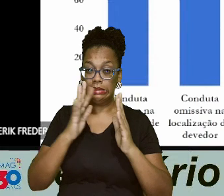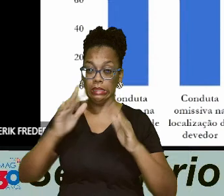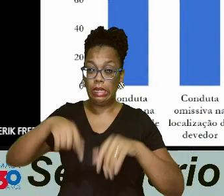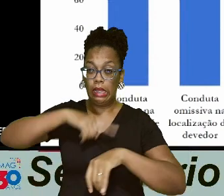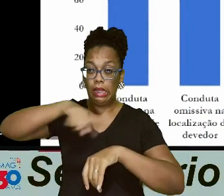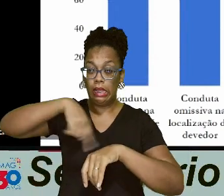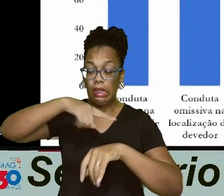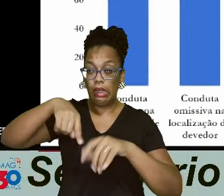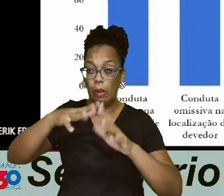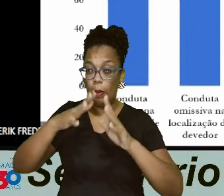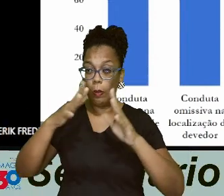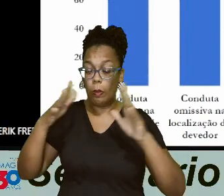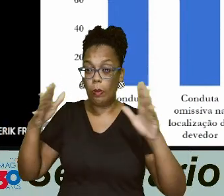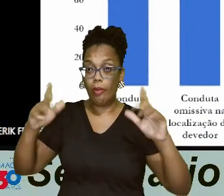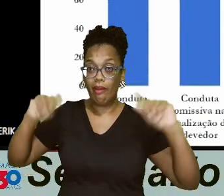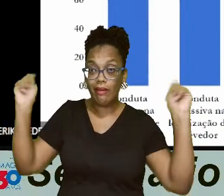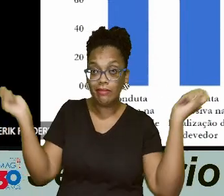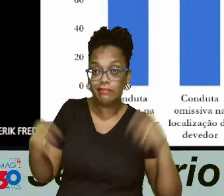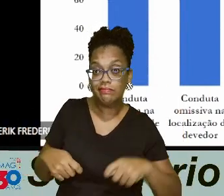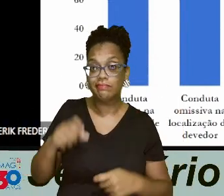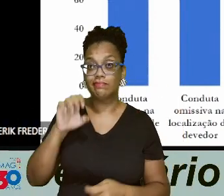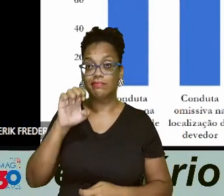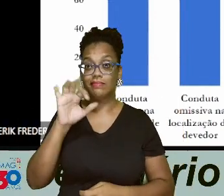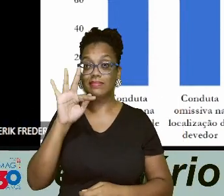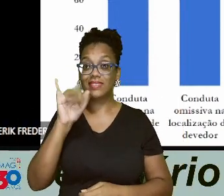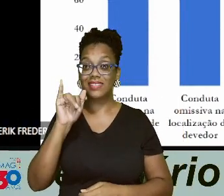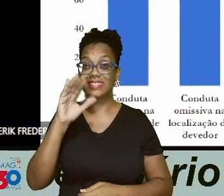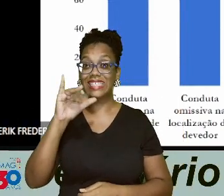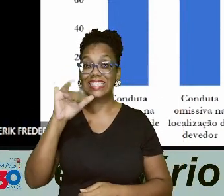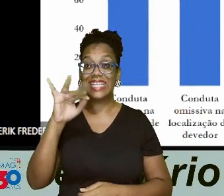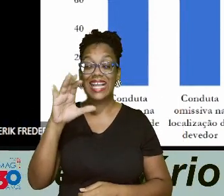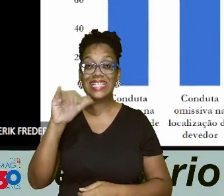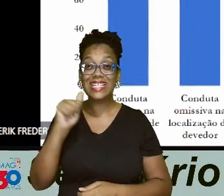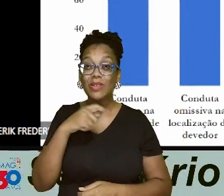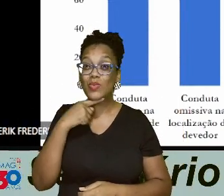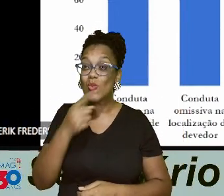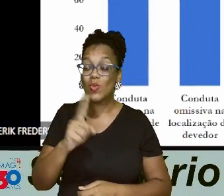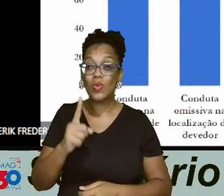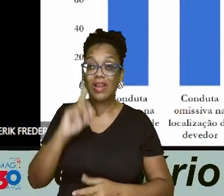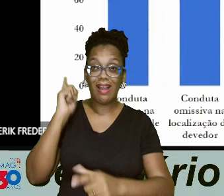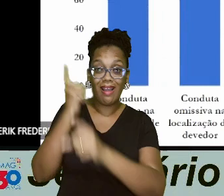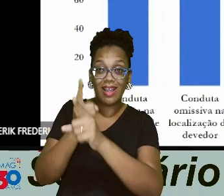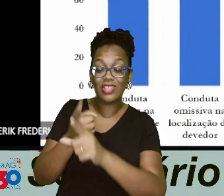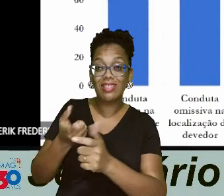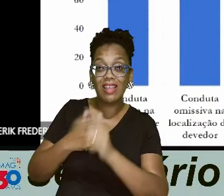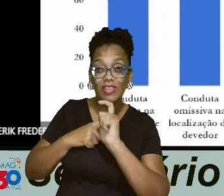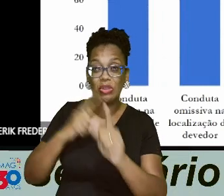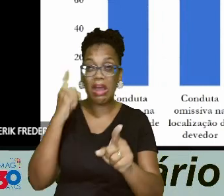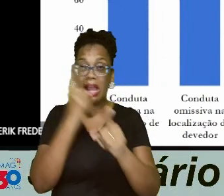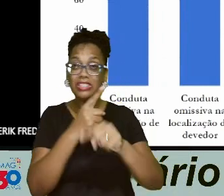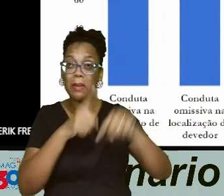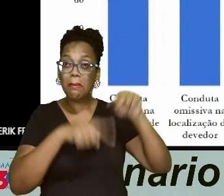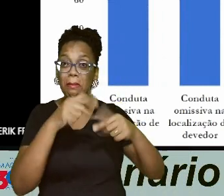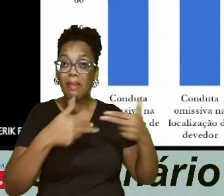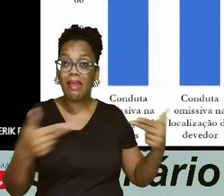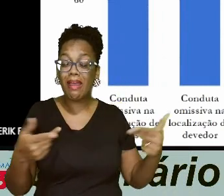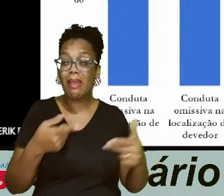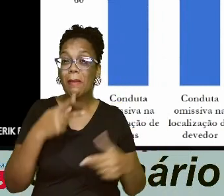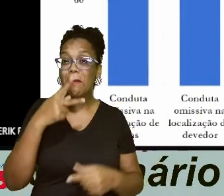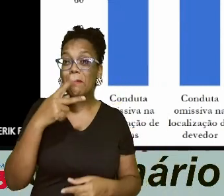ou seja, sem achar devedor, sem achar bens penhoráveis, simplesmente não vale a pena que ela